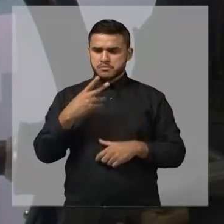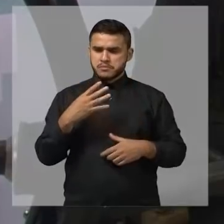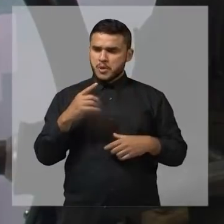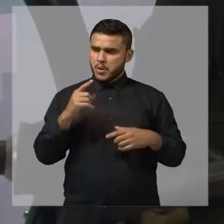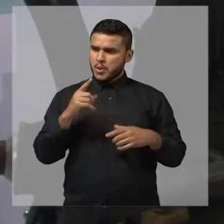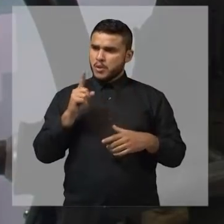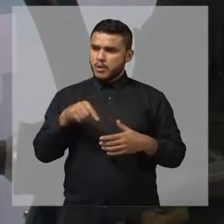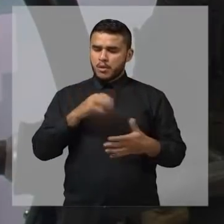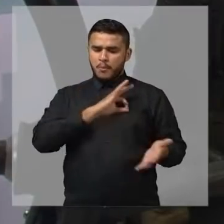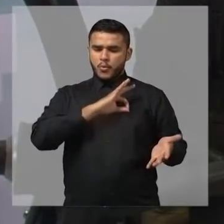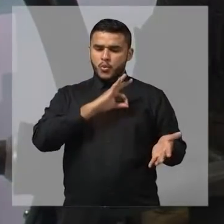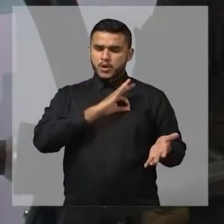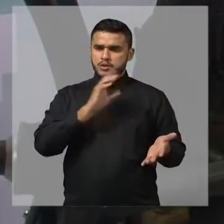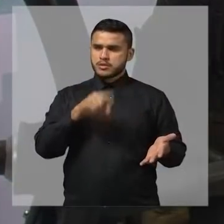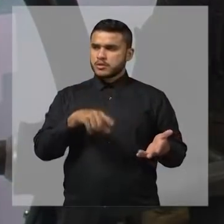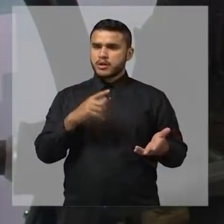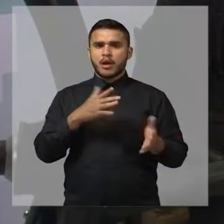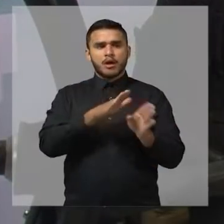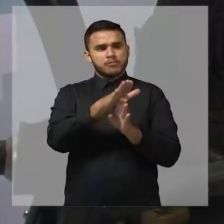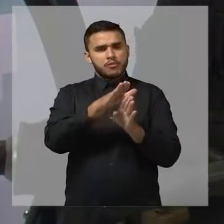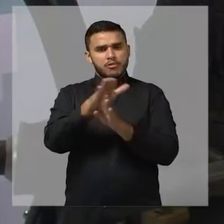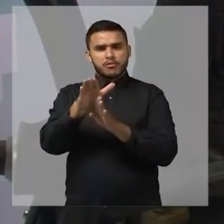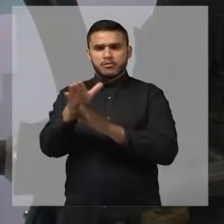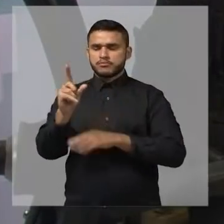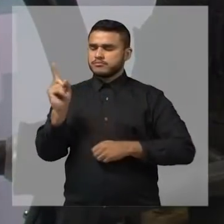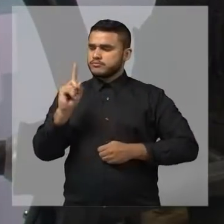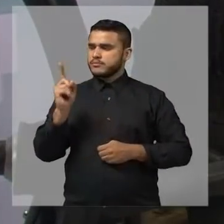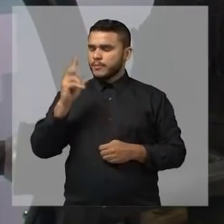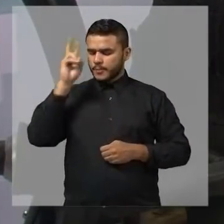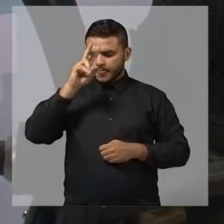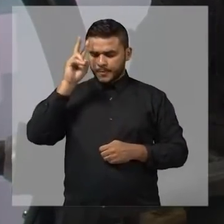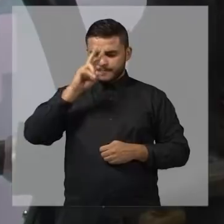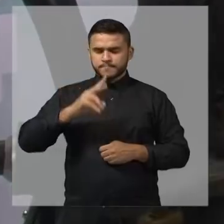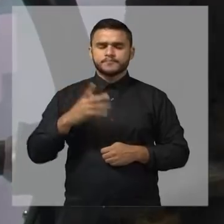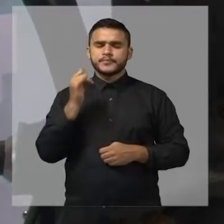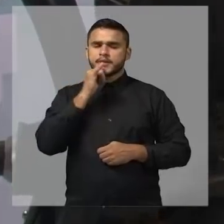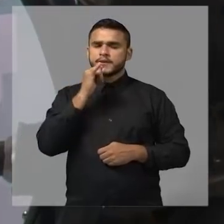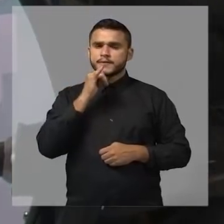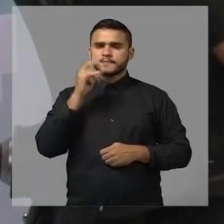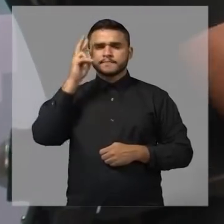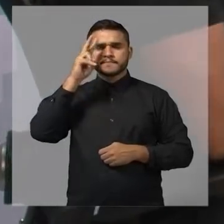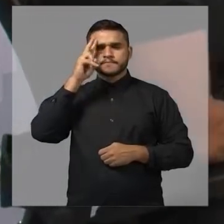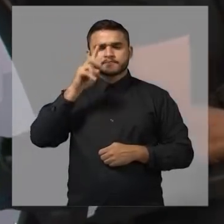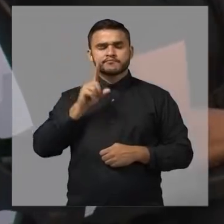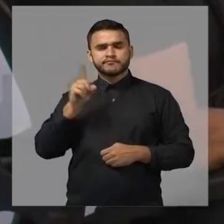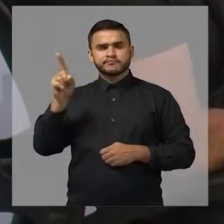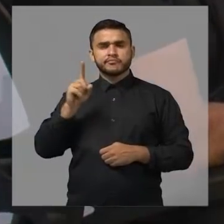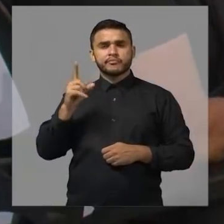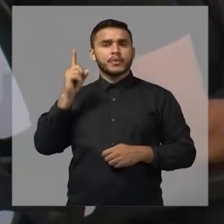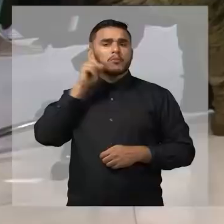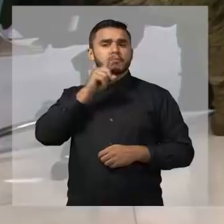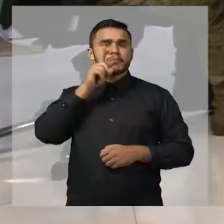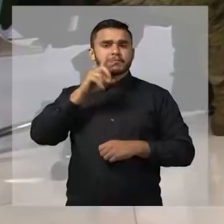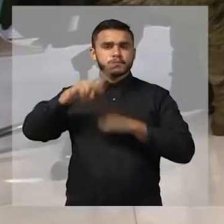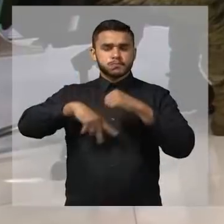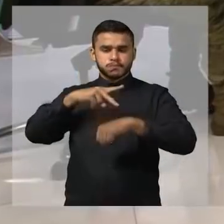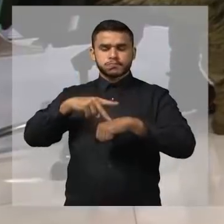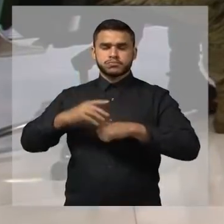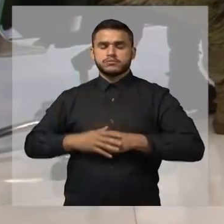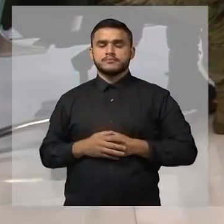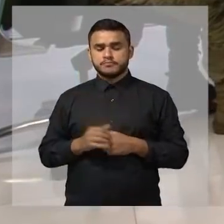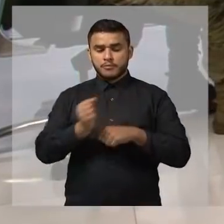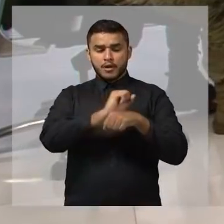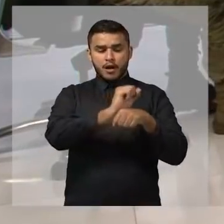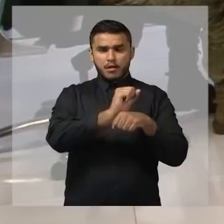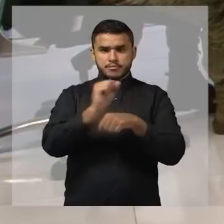né? Mas eu lembro sempre a teoria da janela quebrada, aquela experiência que foi feita nos Estados Unidos de abandonar 2 carros do mesmo modelo, da